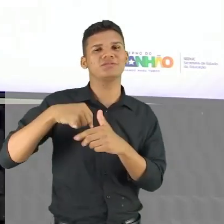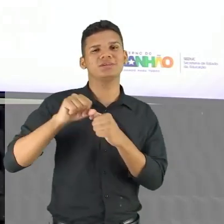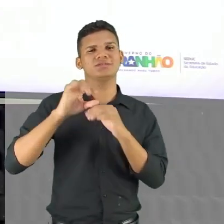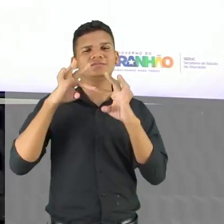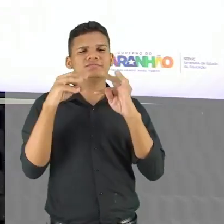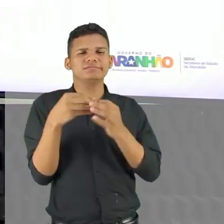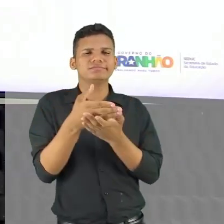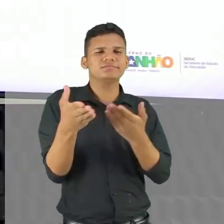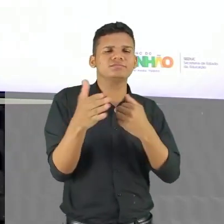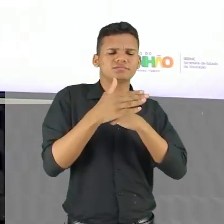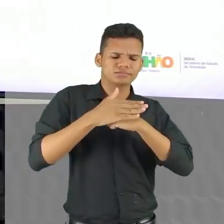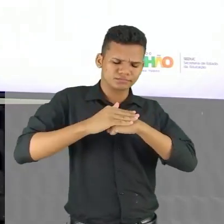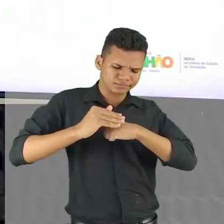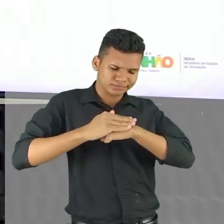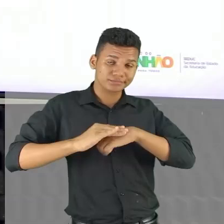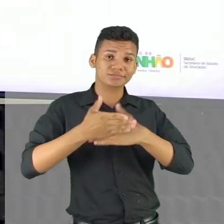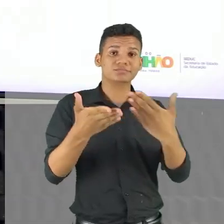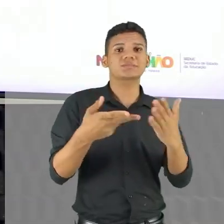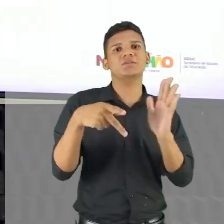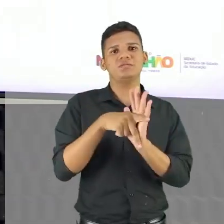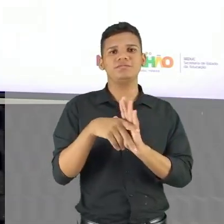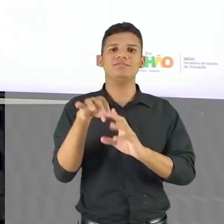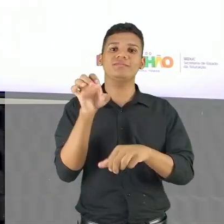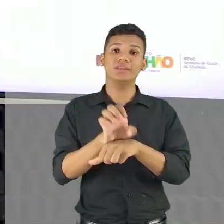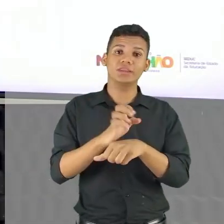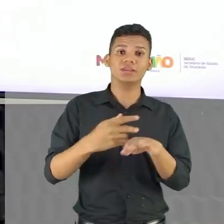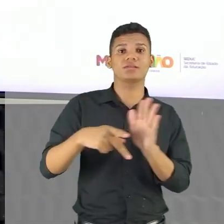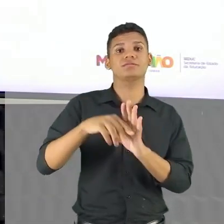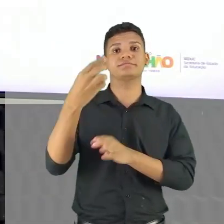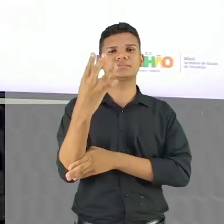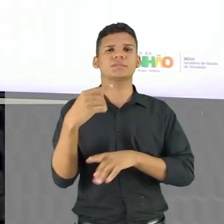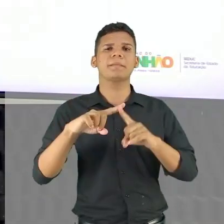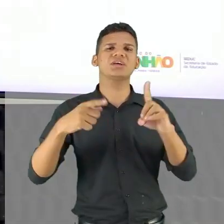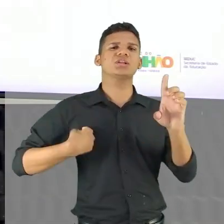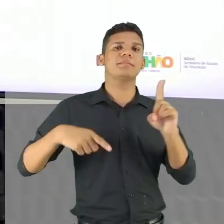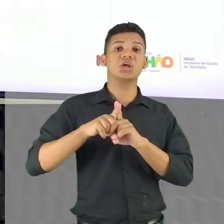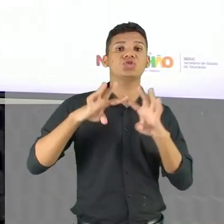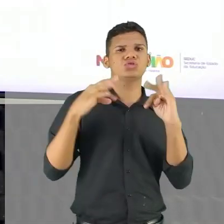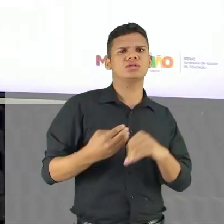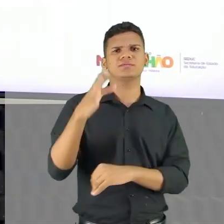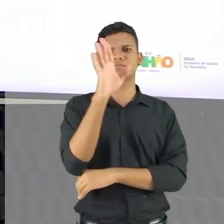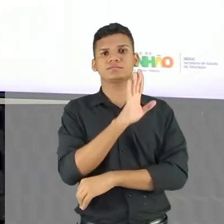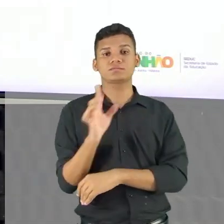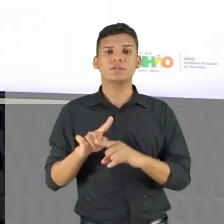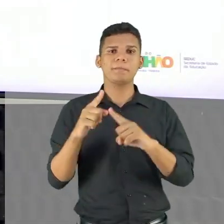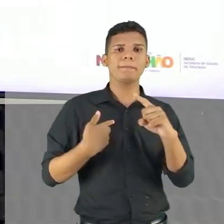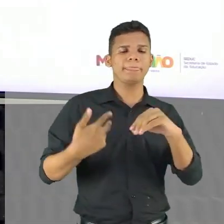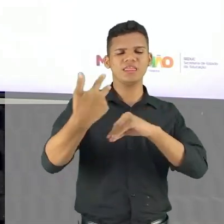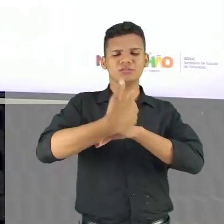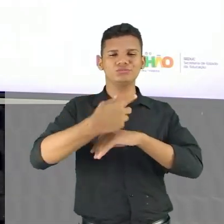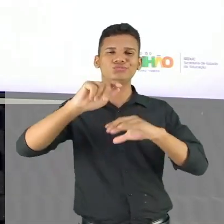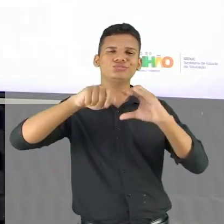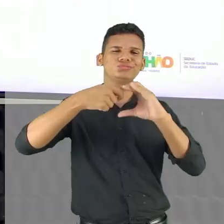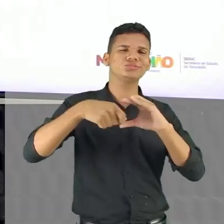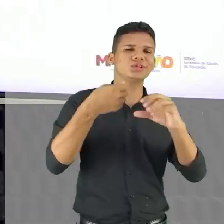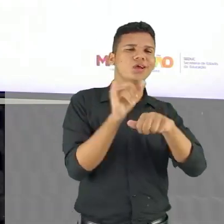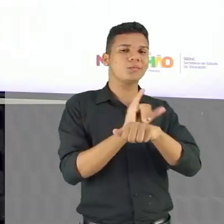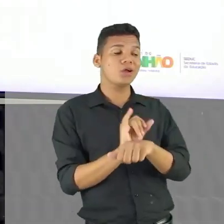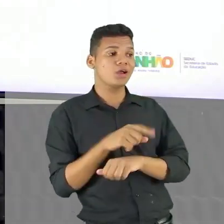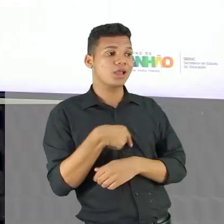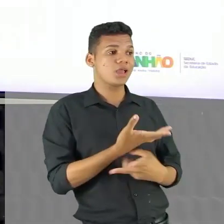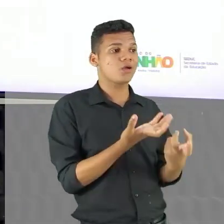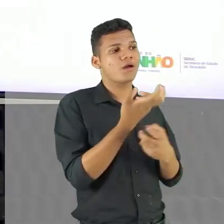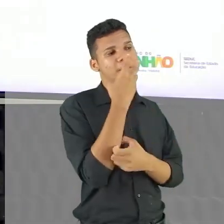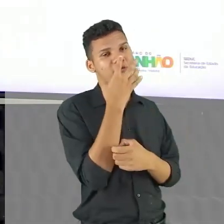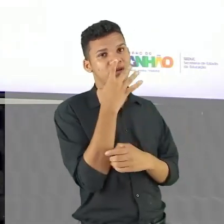você, estudante do estado do Maranhão e de todo o Brasil, que está aqui no nosso YouTube, aproveitando um pouquinho desse trabalho que a gente